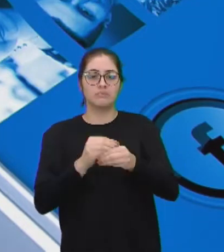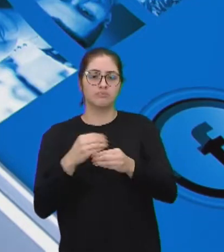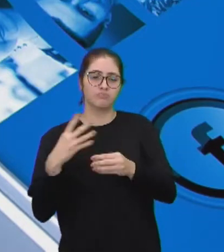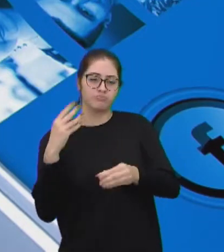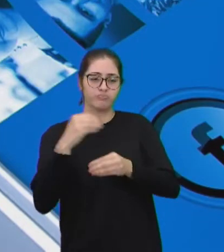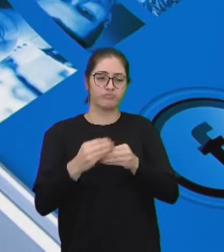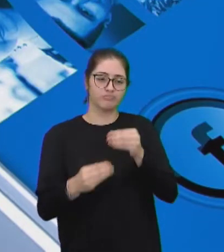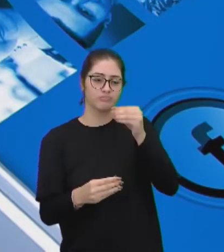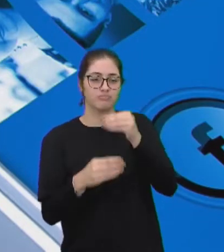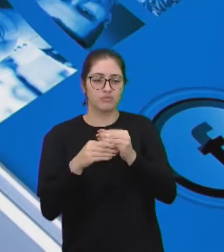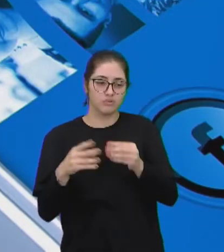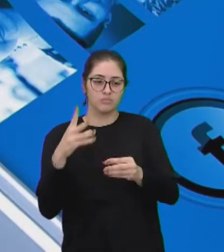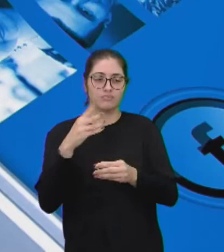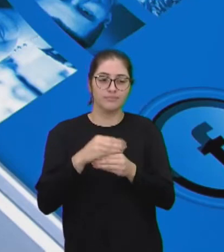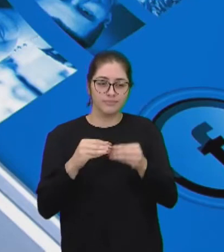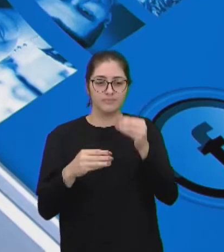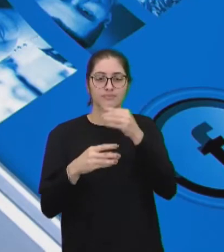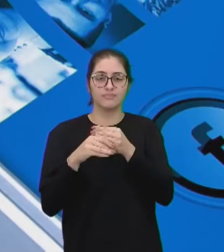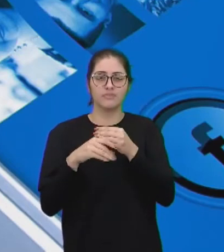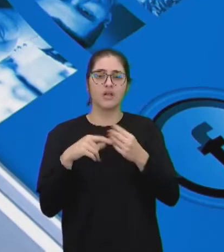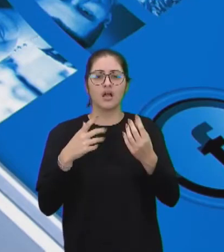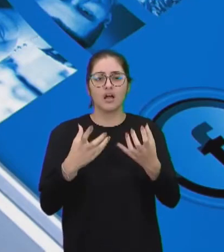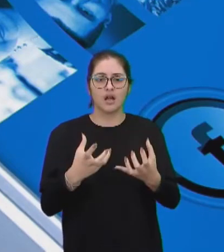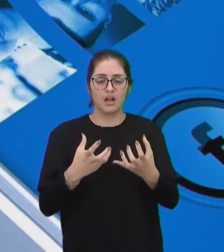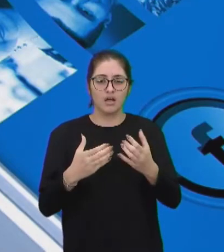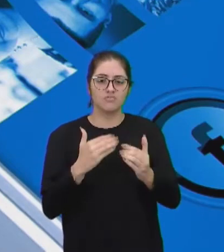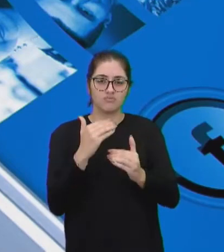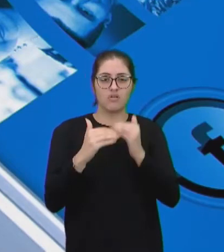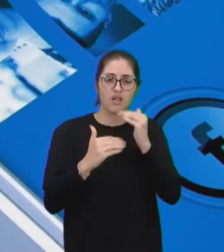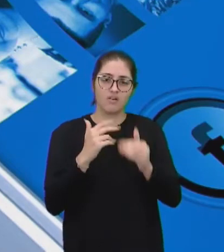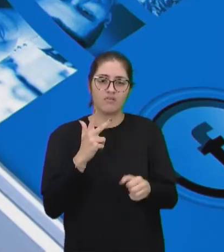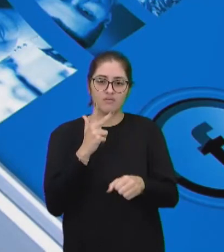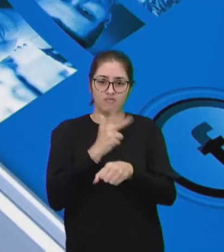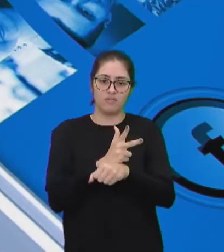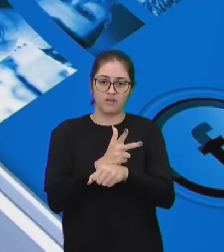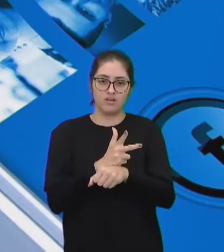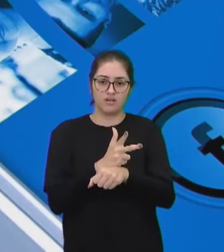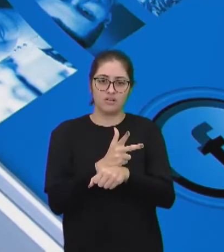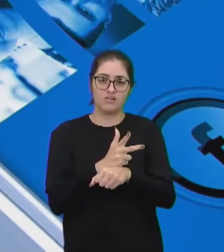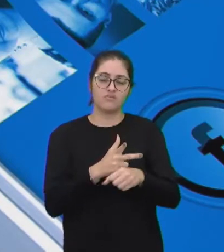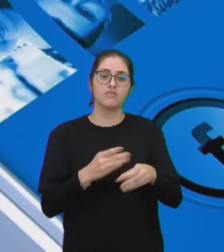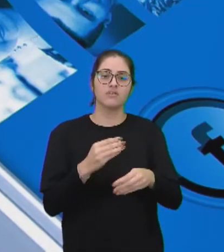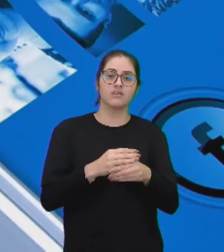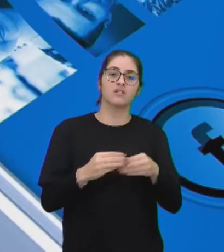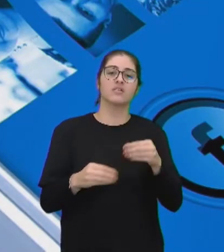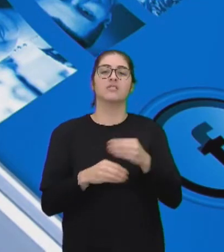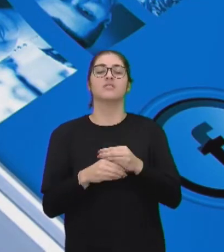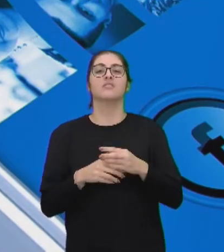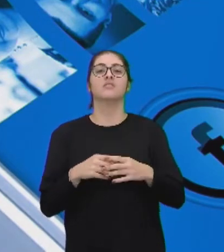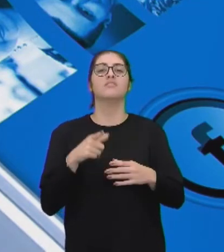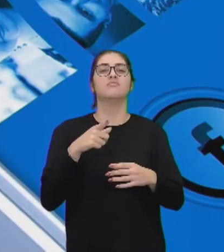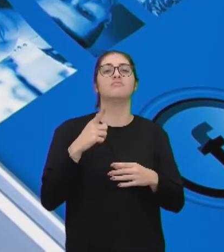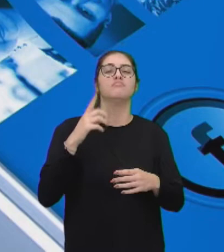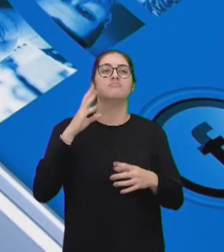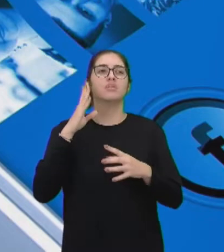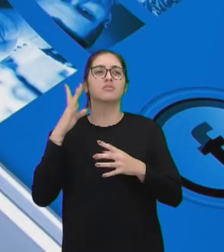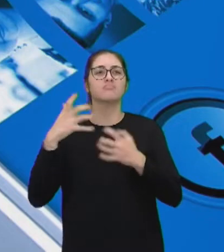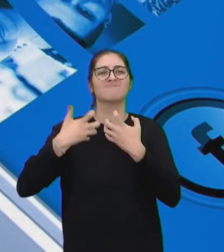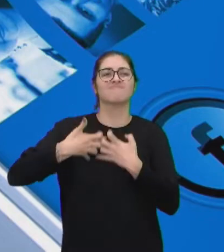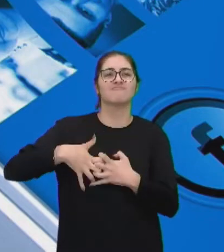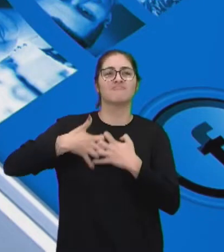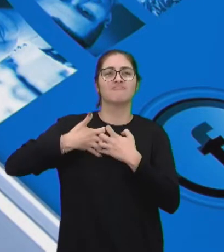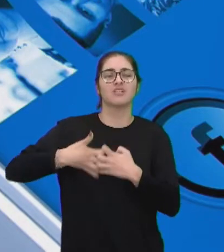nosso projeto aí, que é desenvolver um vídeo promovendo, né, o meu projeto de vida, é pensar na história